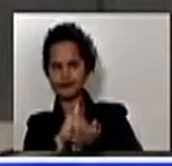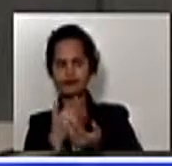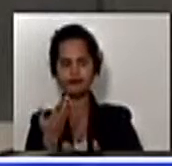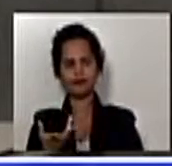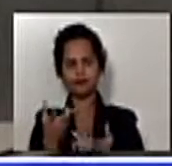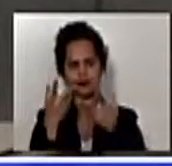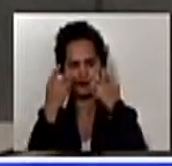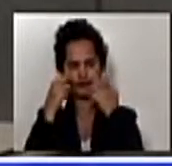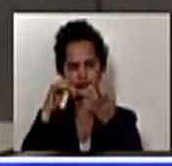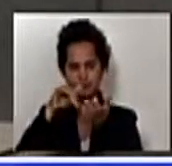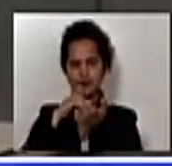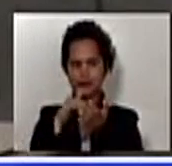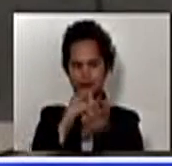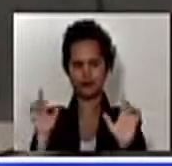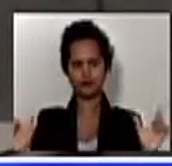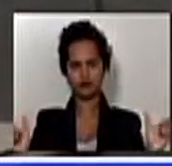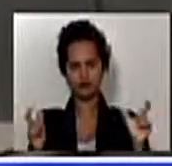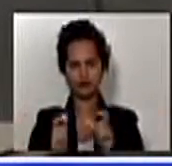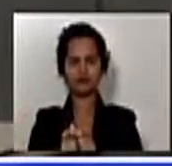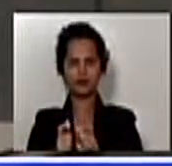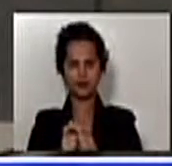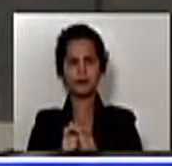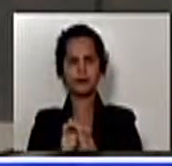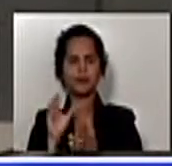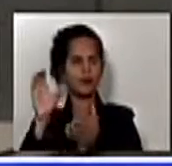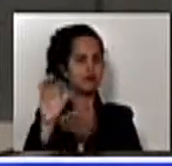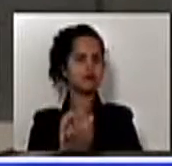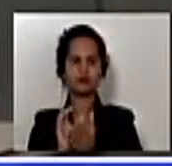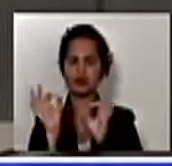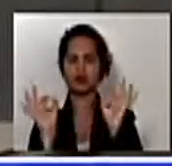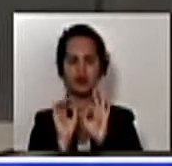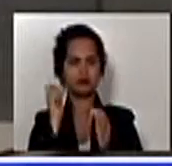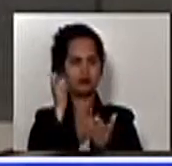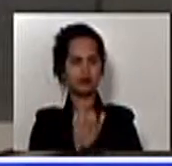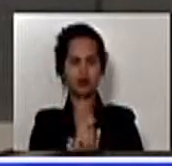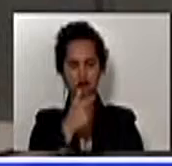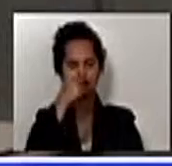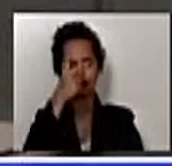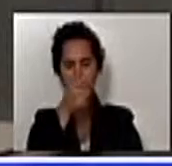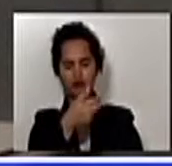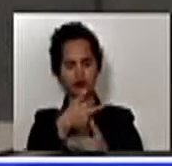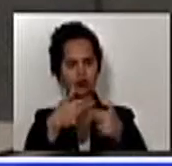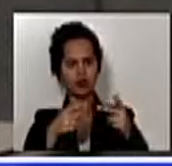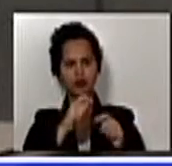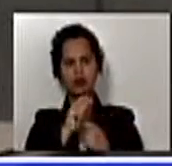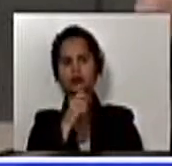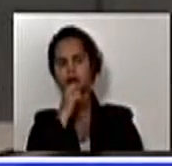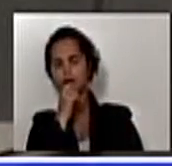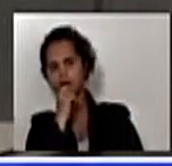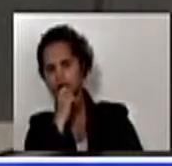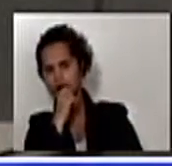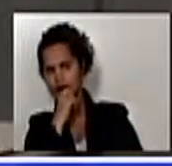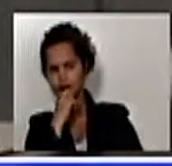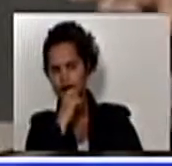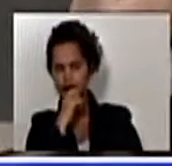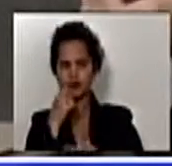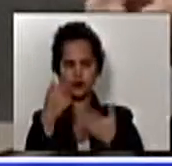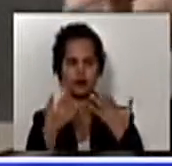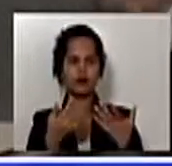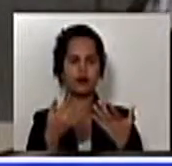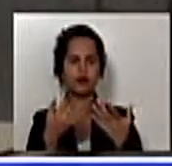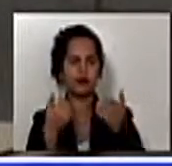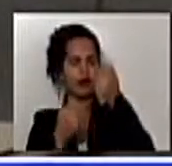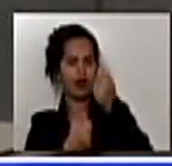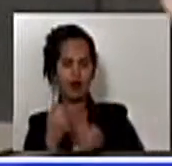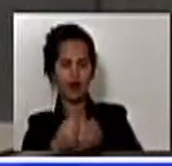secretários reclamando, não é, que não tem recurso nem sequer para o custeio. Não é? É combustível. O governo cortou